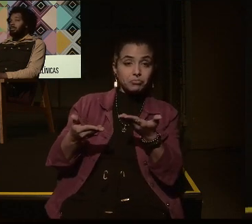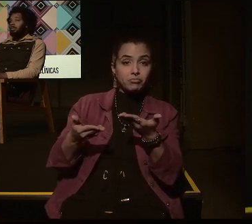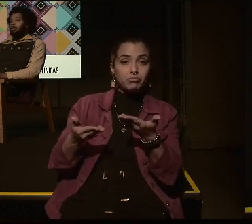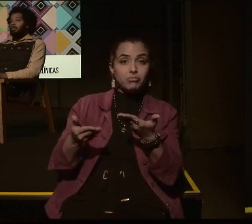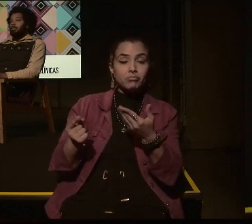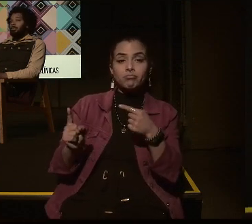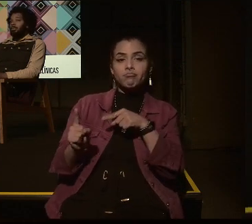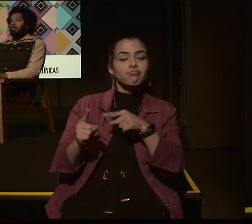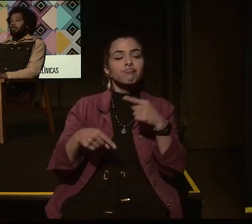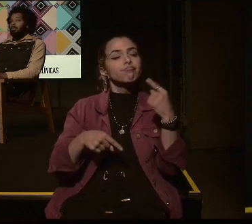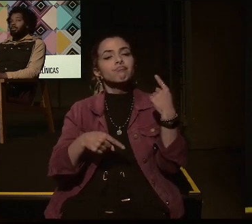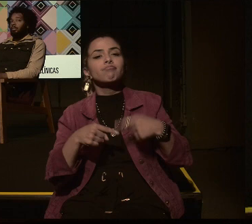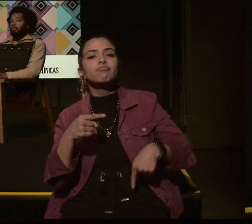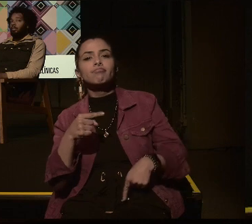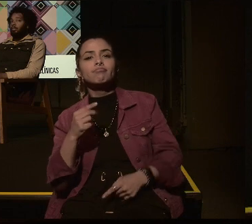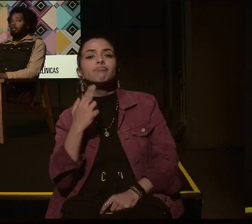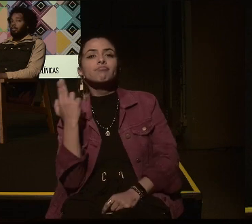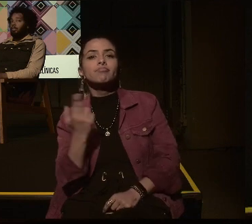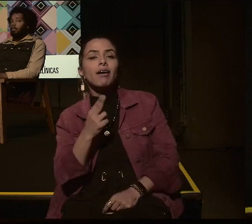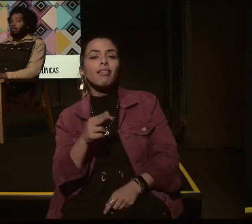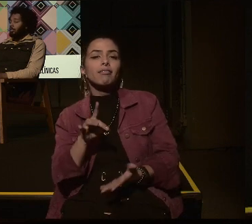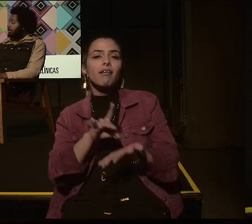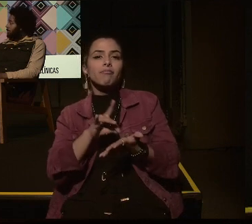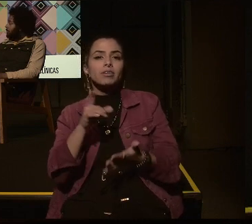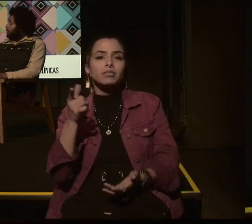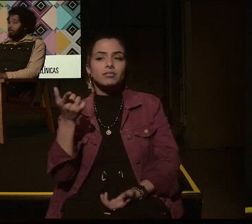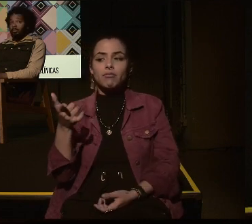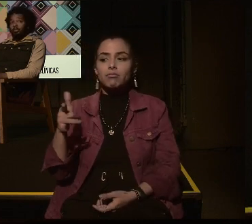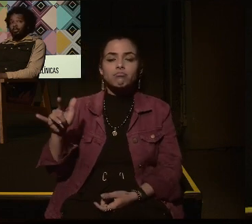estava fazendo relação, estava fazendo manicolonização.